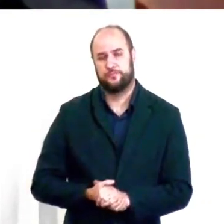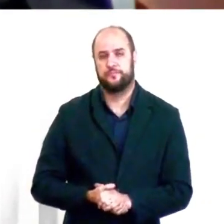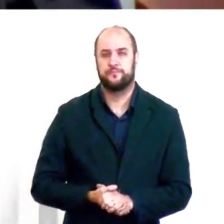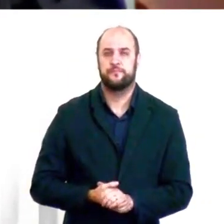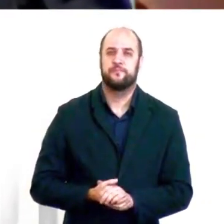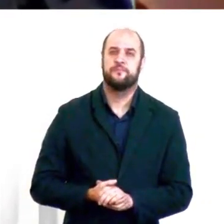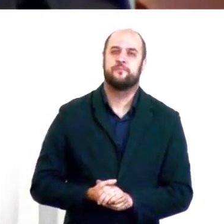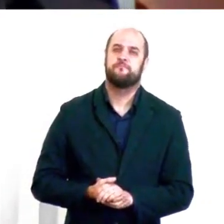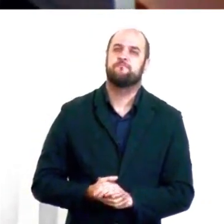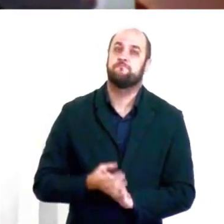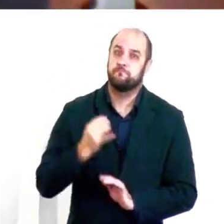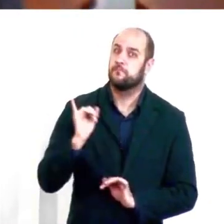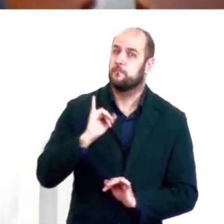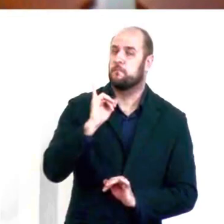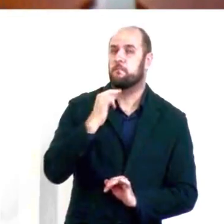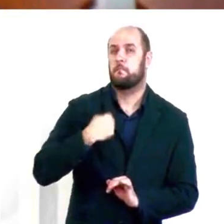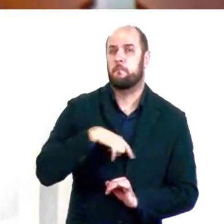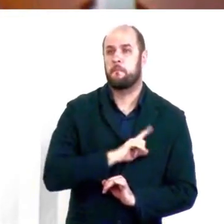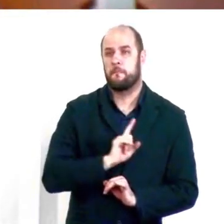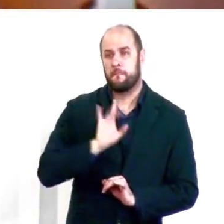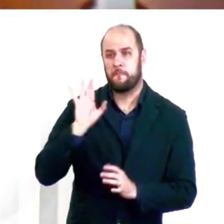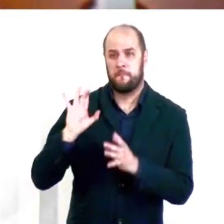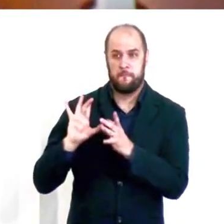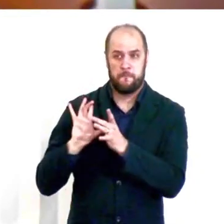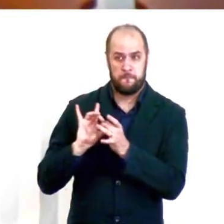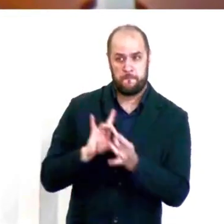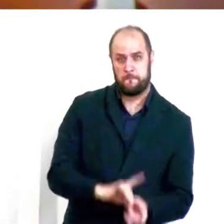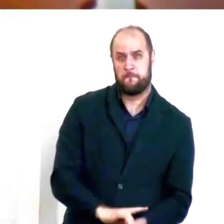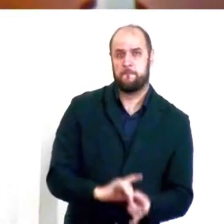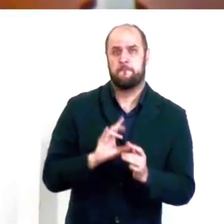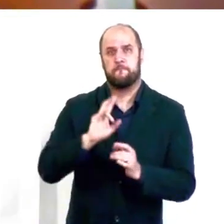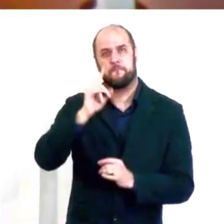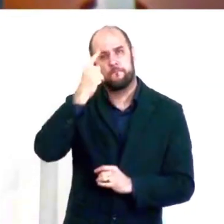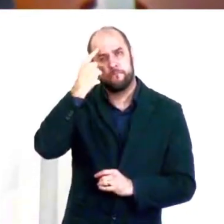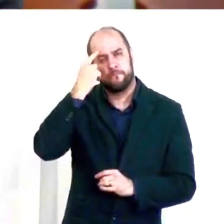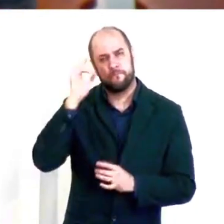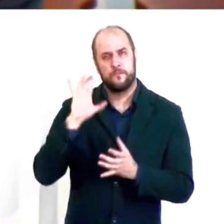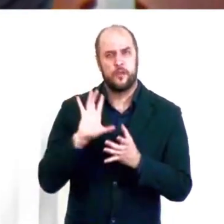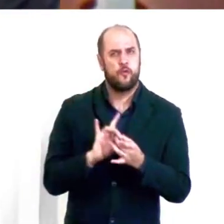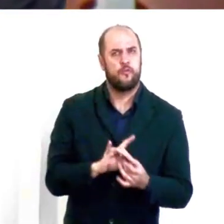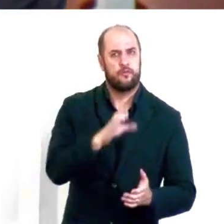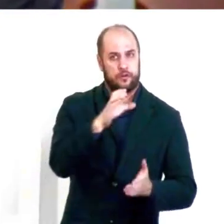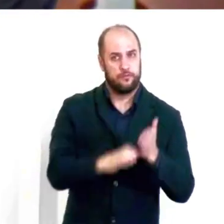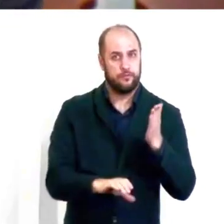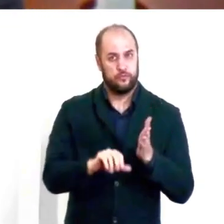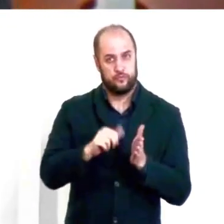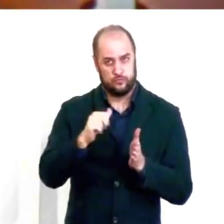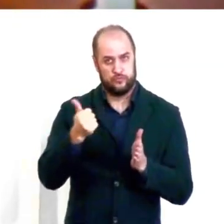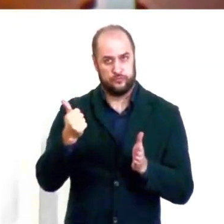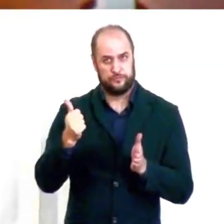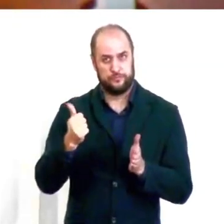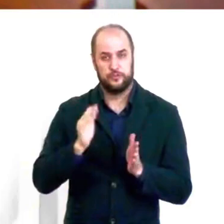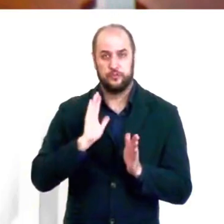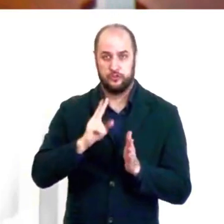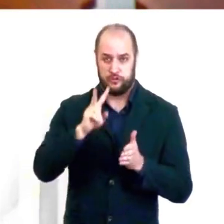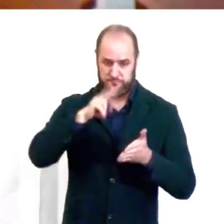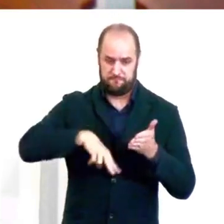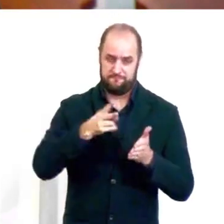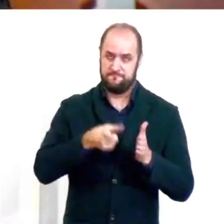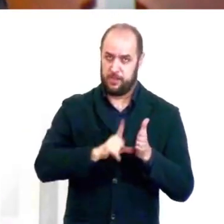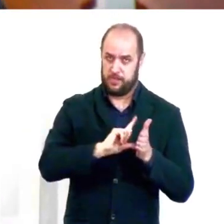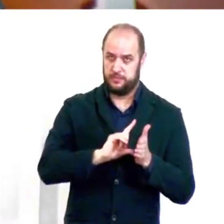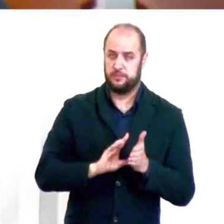Queridos, é importante nós sempre entendermos o contexto. Nós lemos aqui o capítulo 11 na liturgia, com o